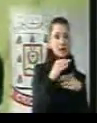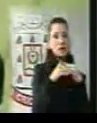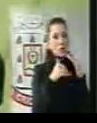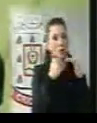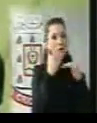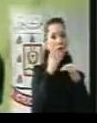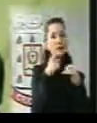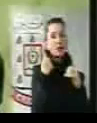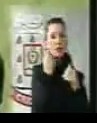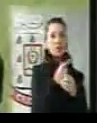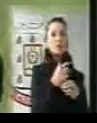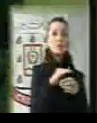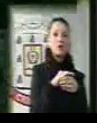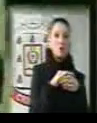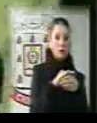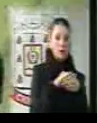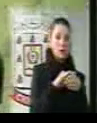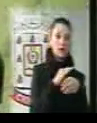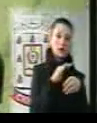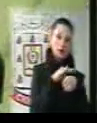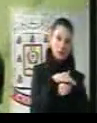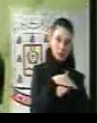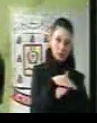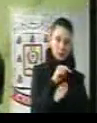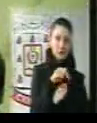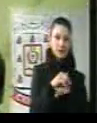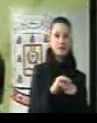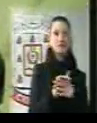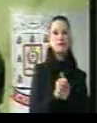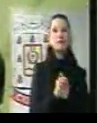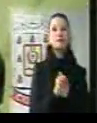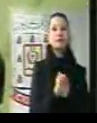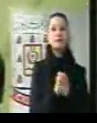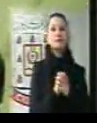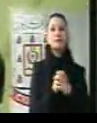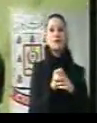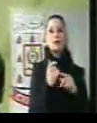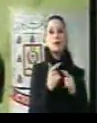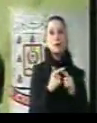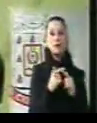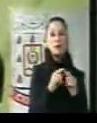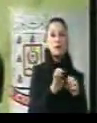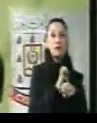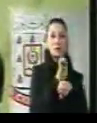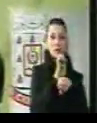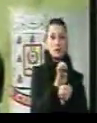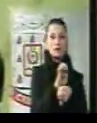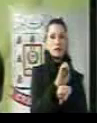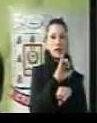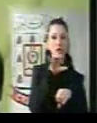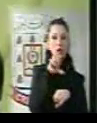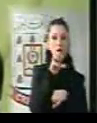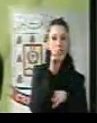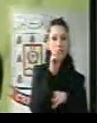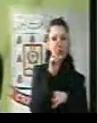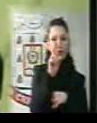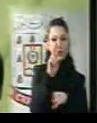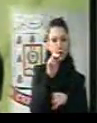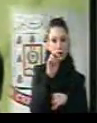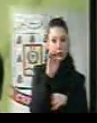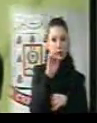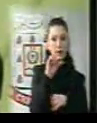tratando essa noite. A questão da estadualização da Jorge Lacerda,